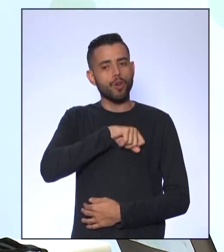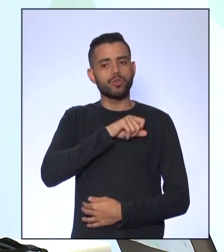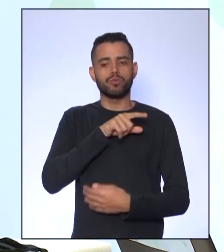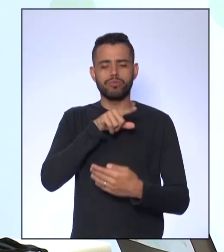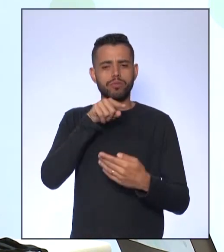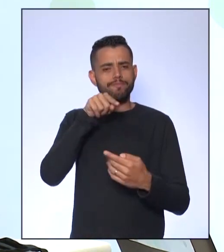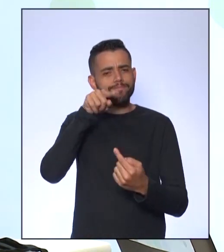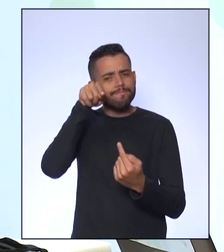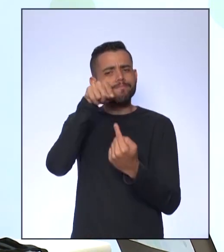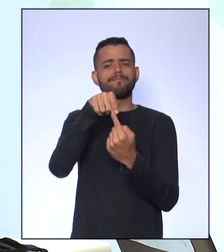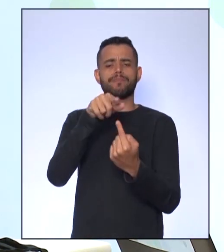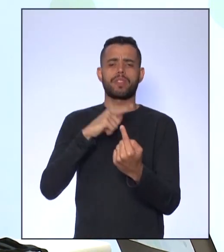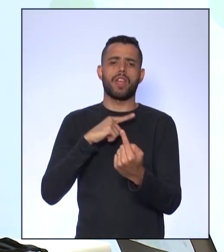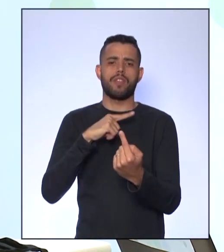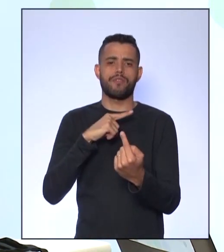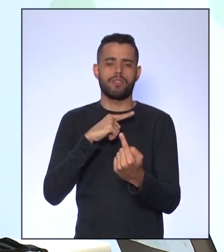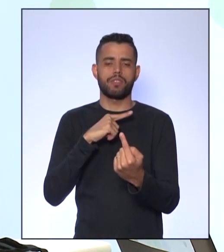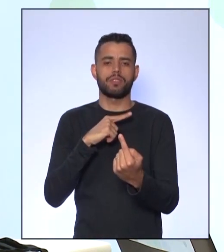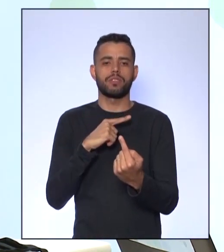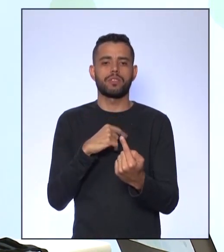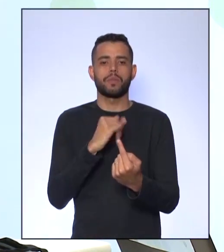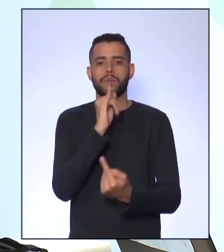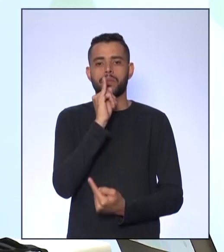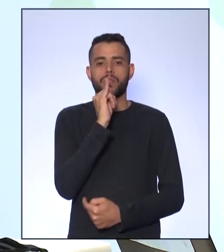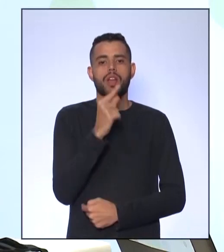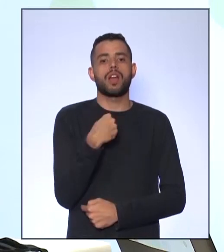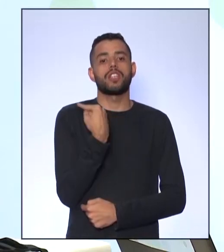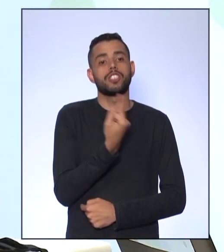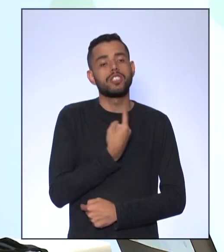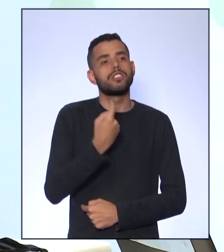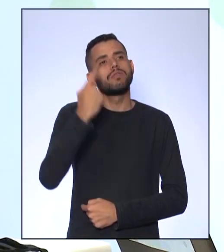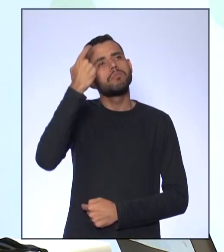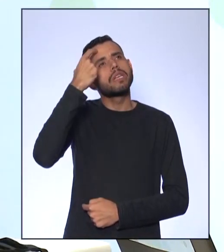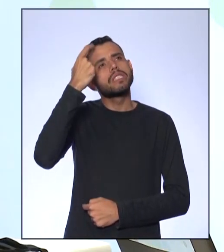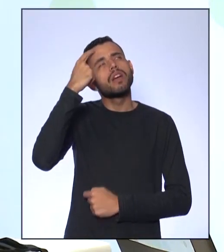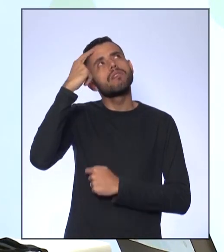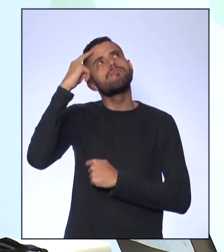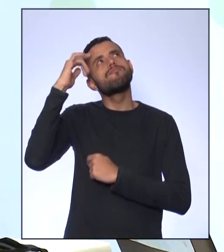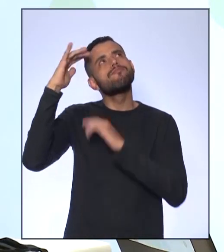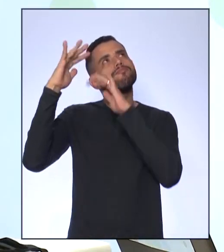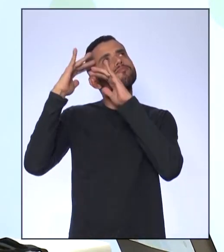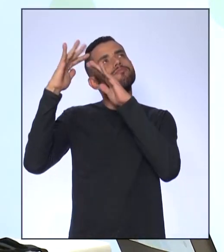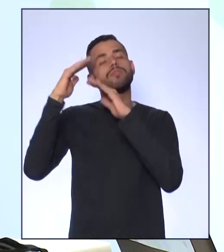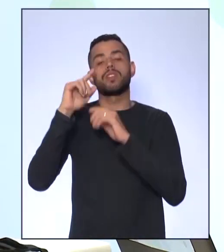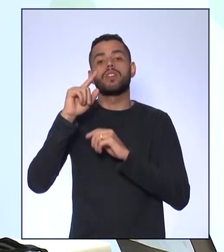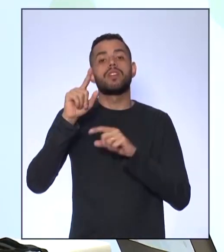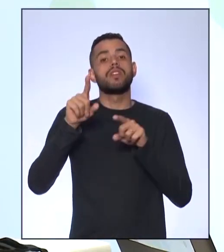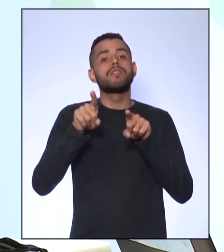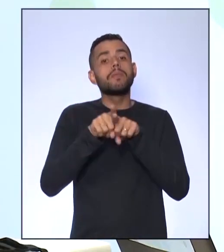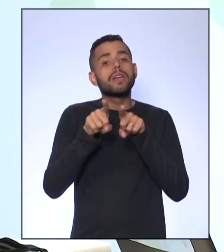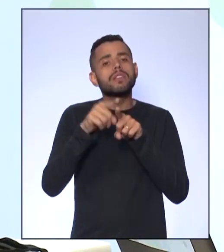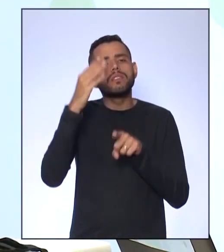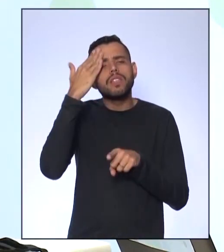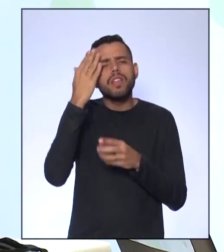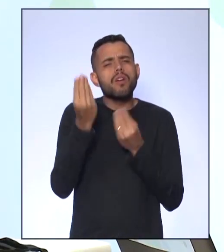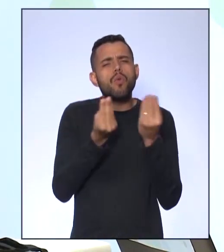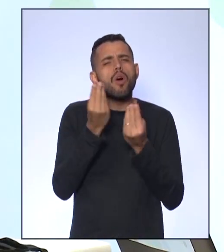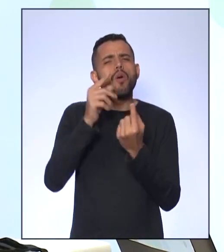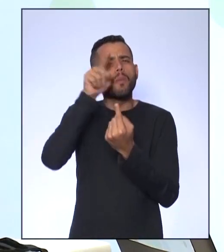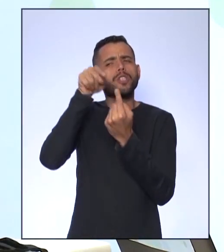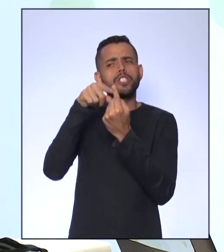intenção. A intenção de nós refletirmos e entendermos o propósito do autor. O que ele estava querendo dizer